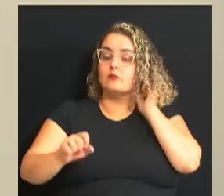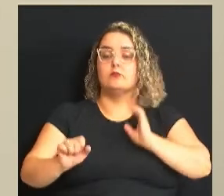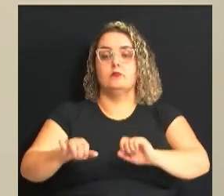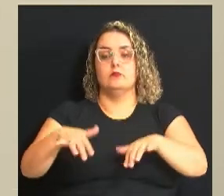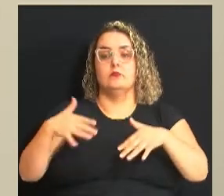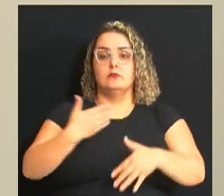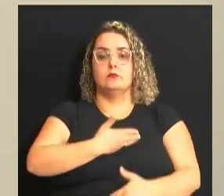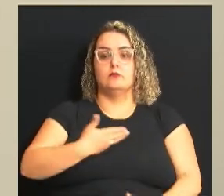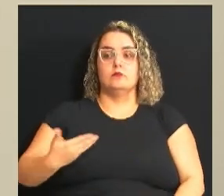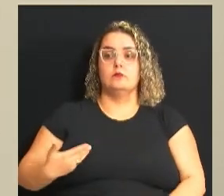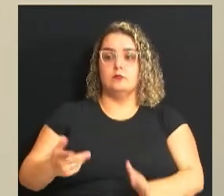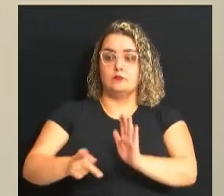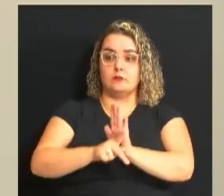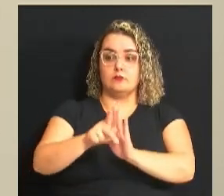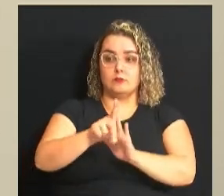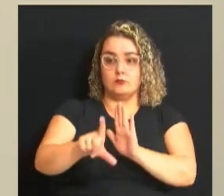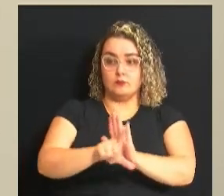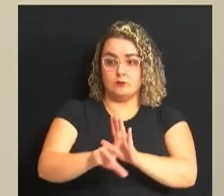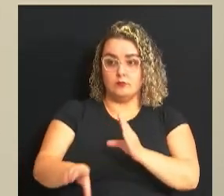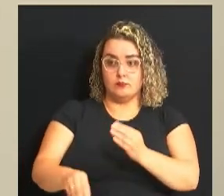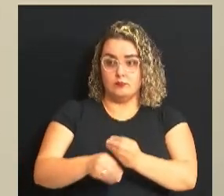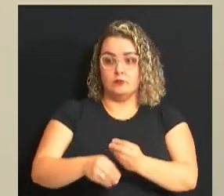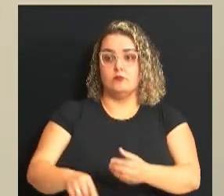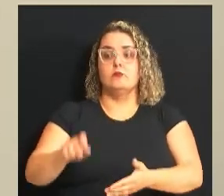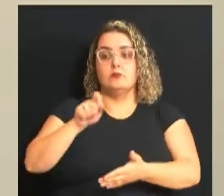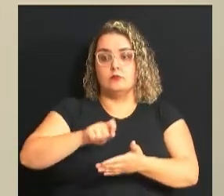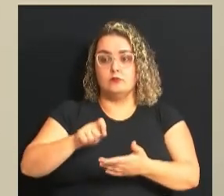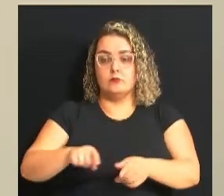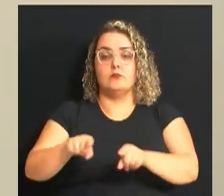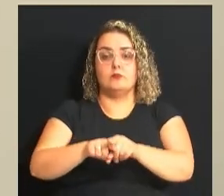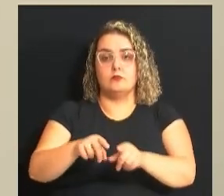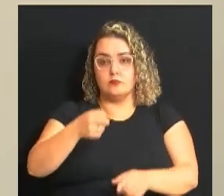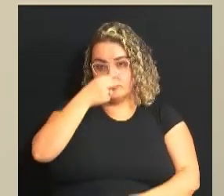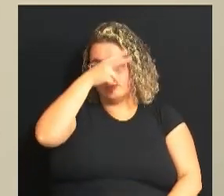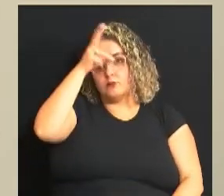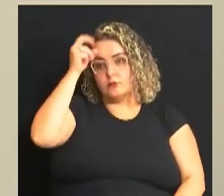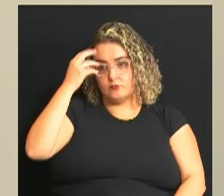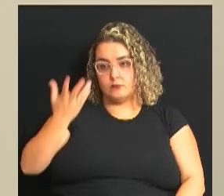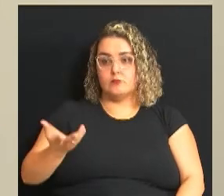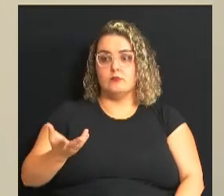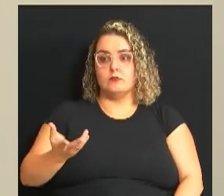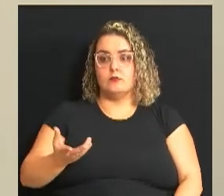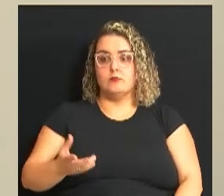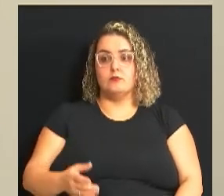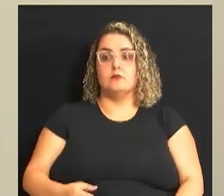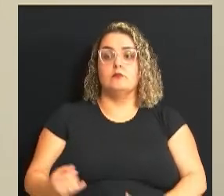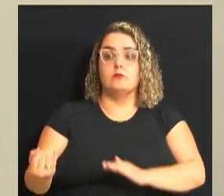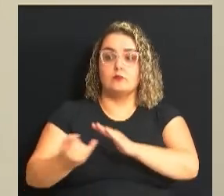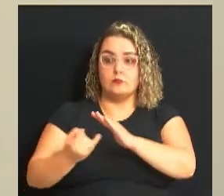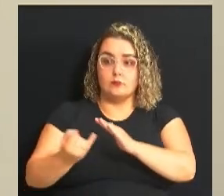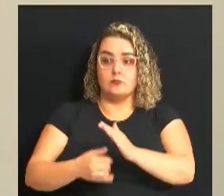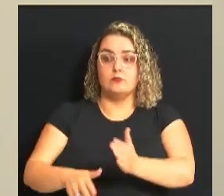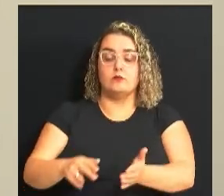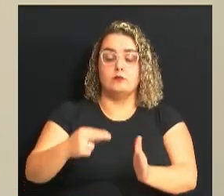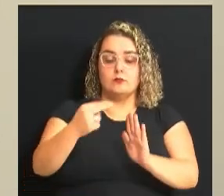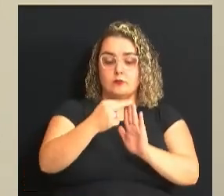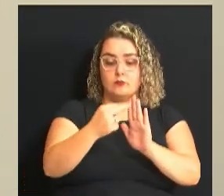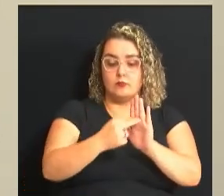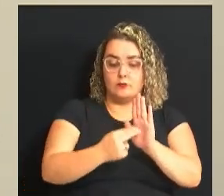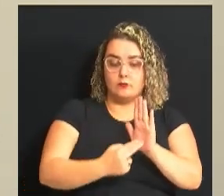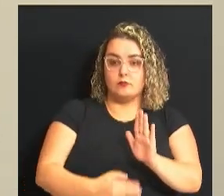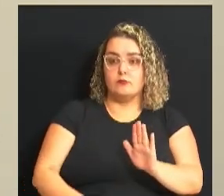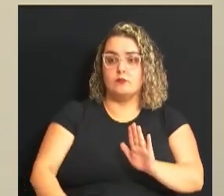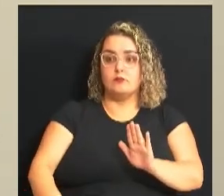um projeto de lei complementar de autoria também do prefeito municipal, que dispõe sobre a instituição de normas e procedimentos